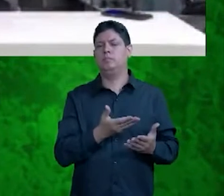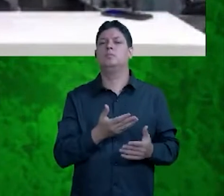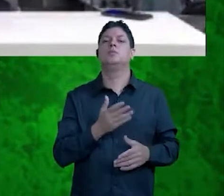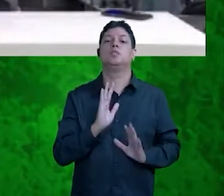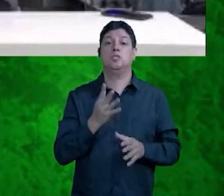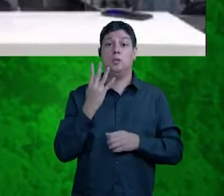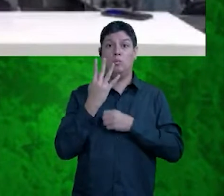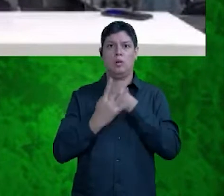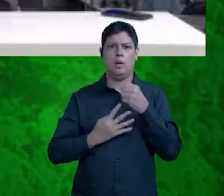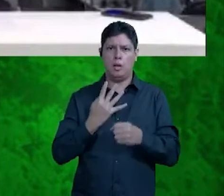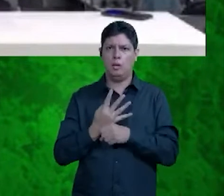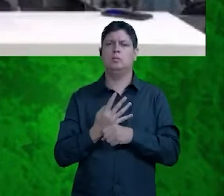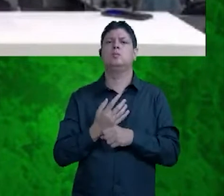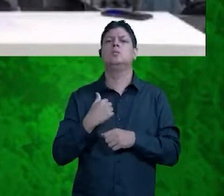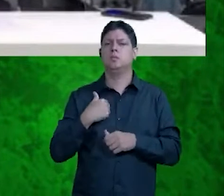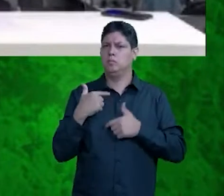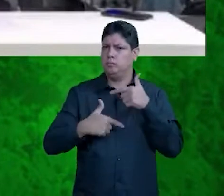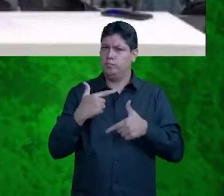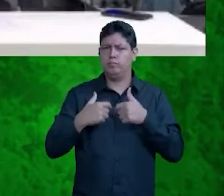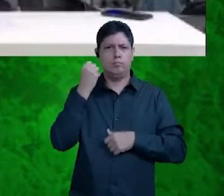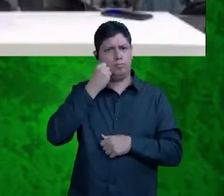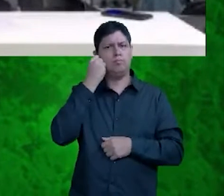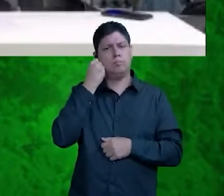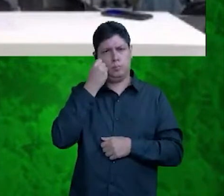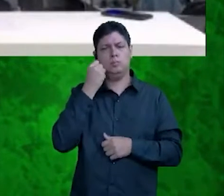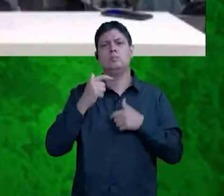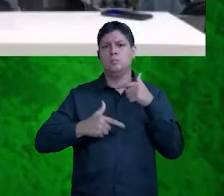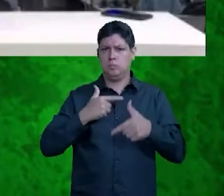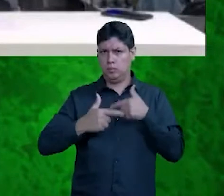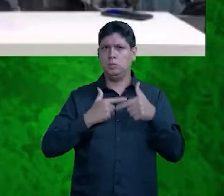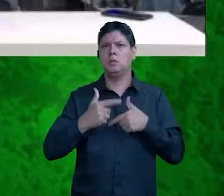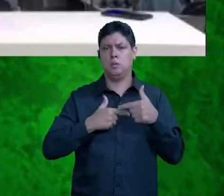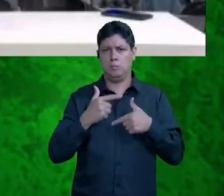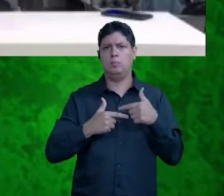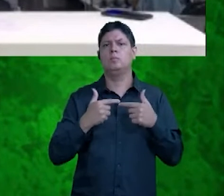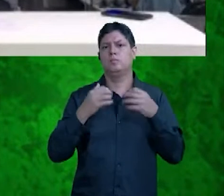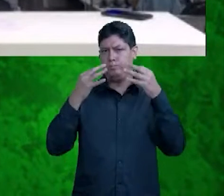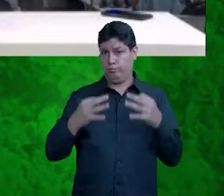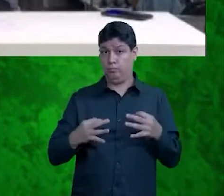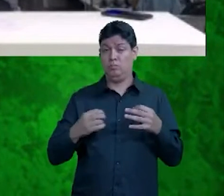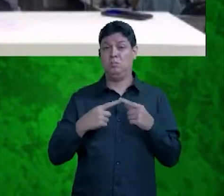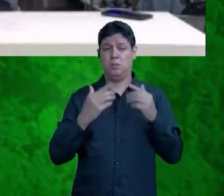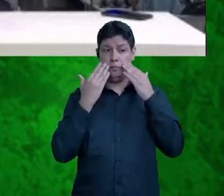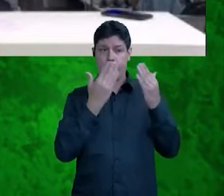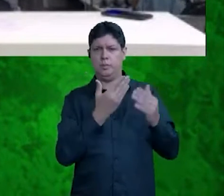minha parte como senador, eu tenho feito. Mas quando a gente vê o Poder Executivo agindo dessa maneira,